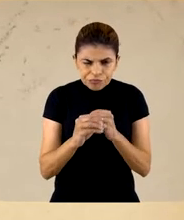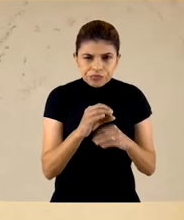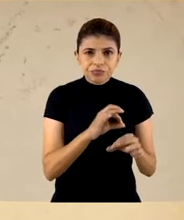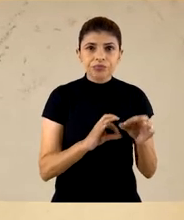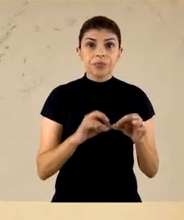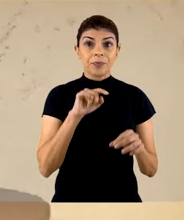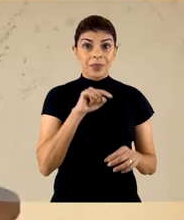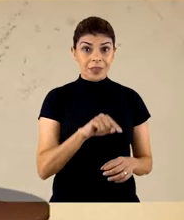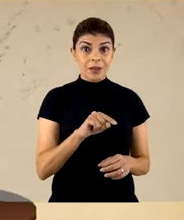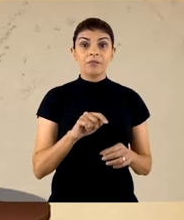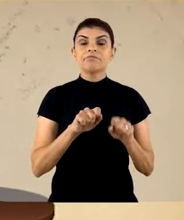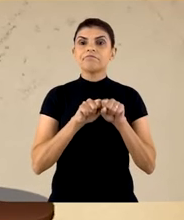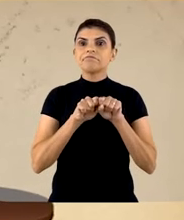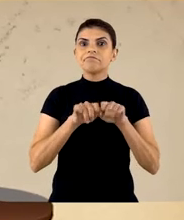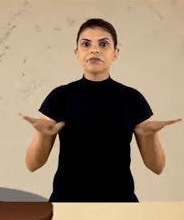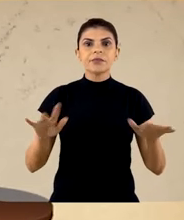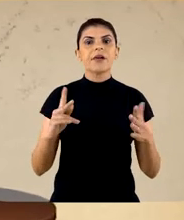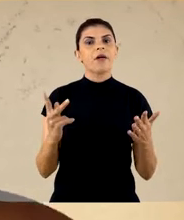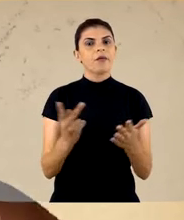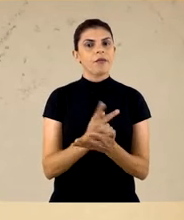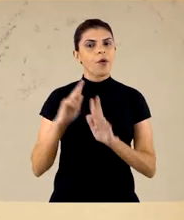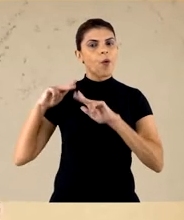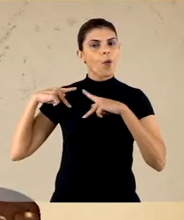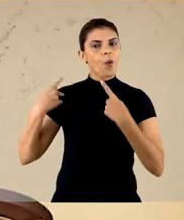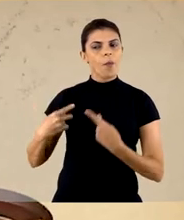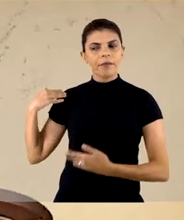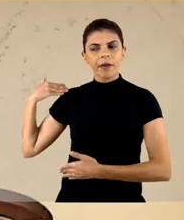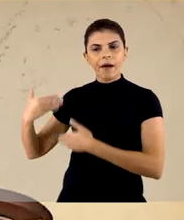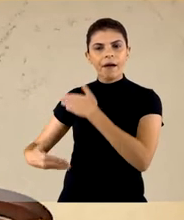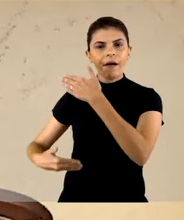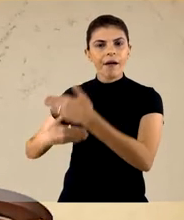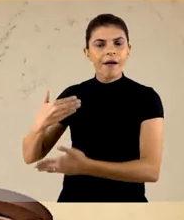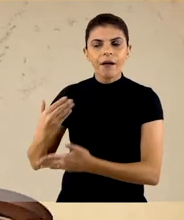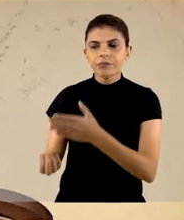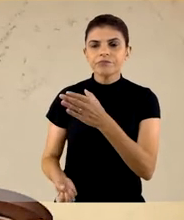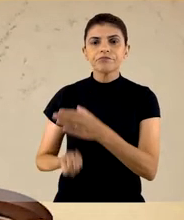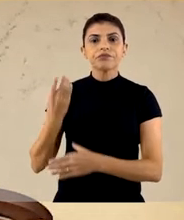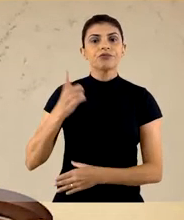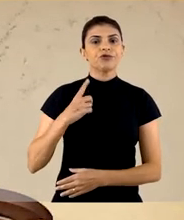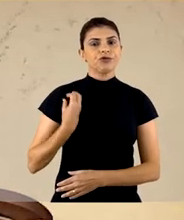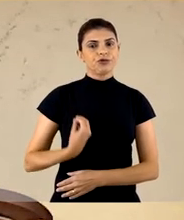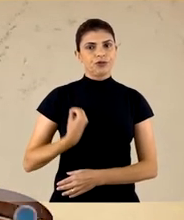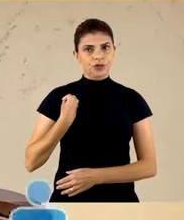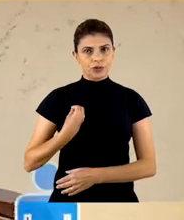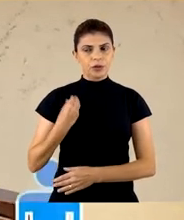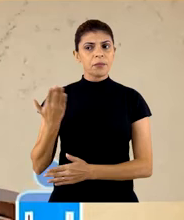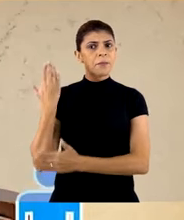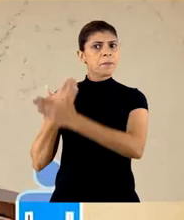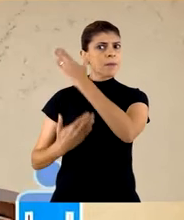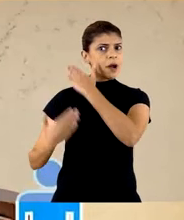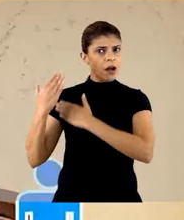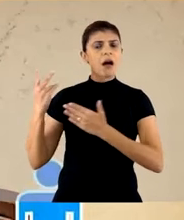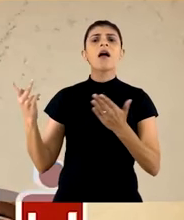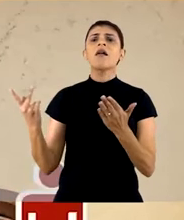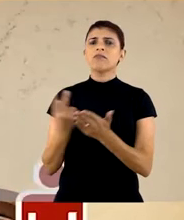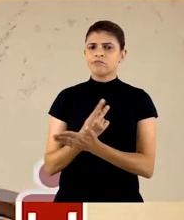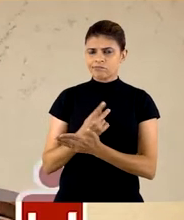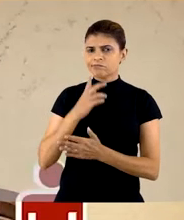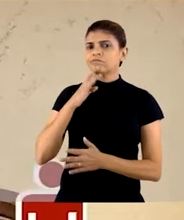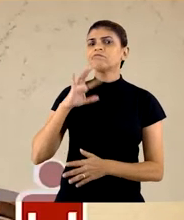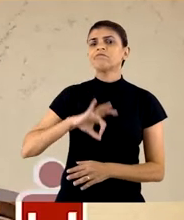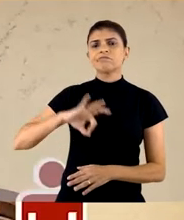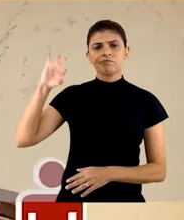Estes tipos de casos acompanham a humanidade desde o início da sua existência, e acontecimentos passados que tomaram grandes